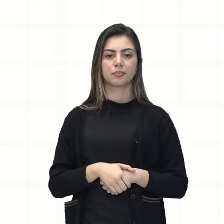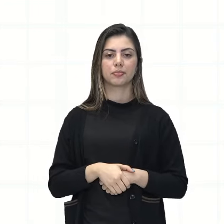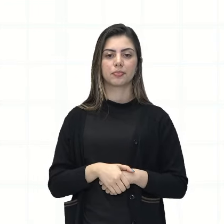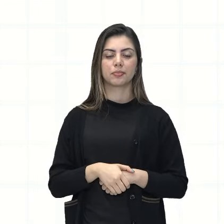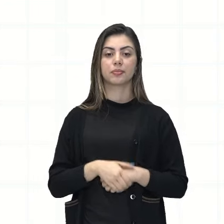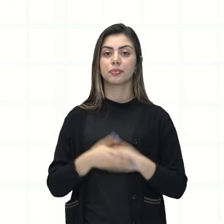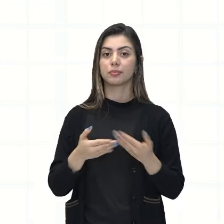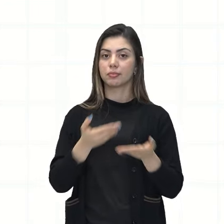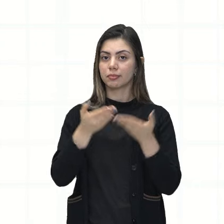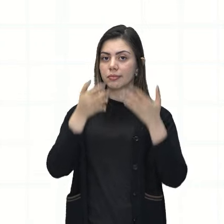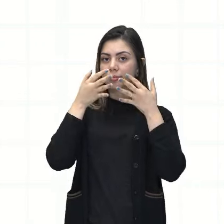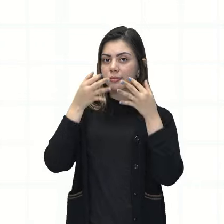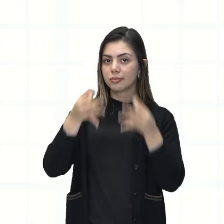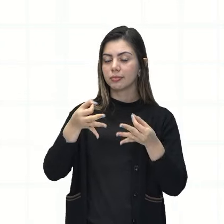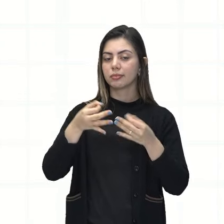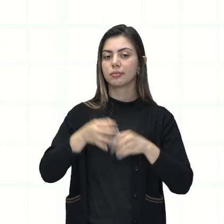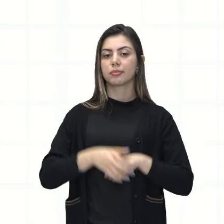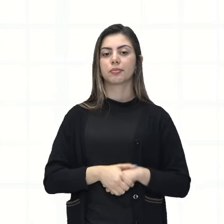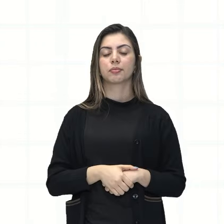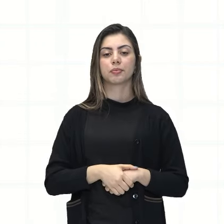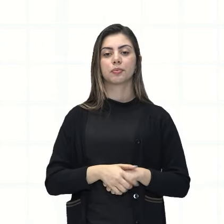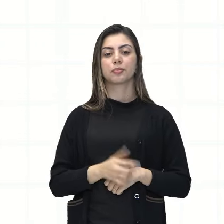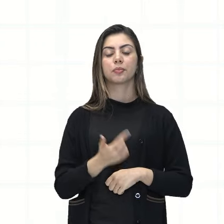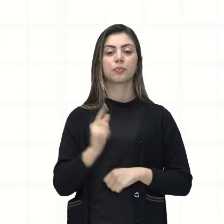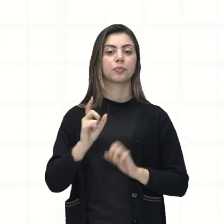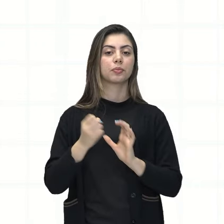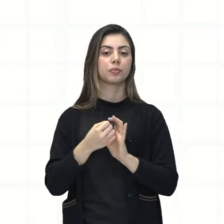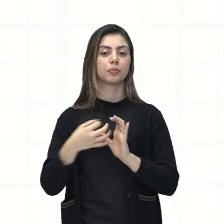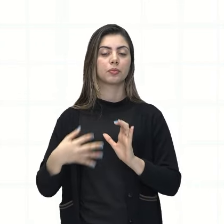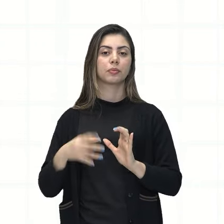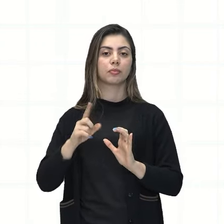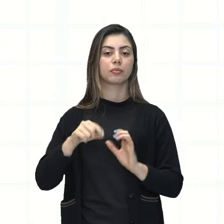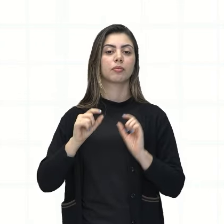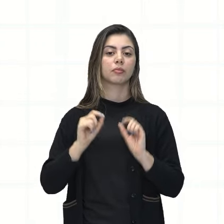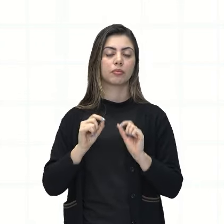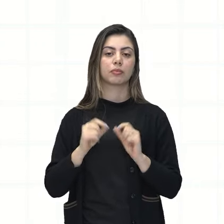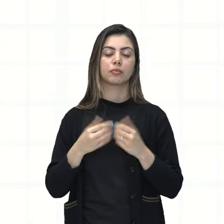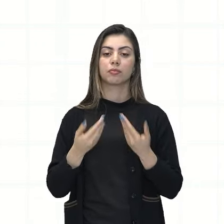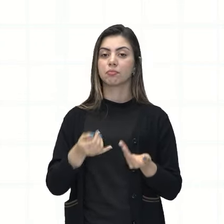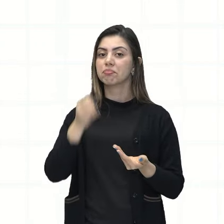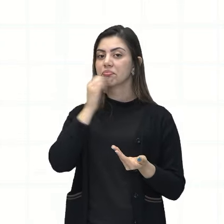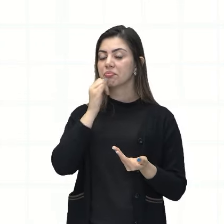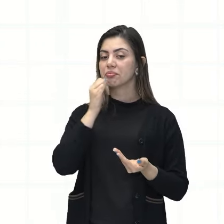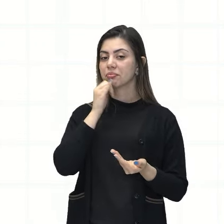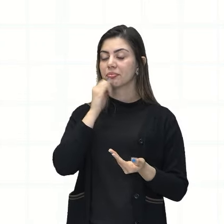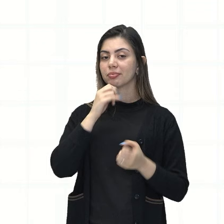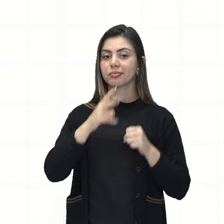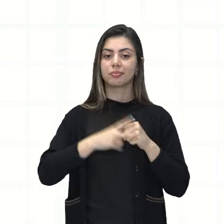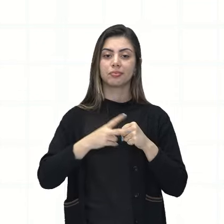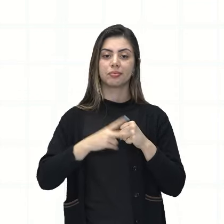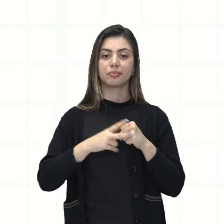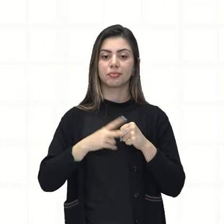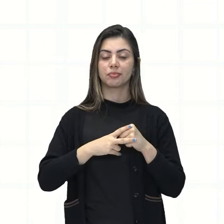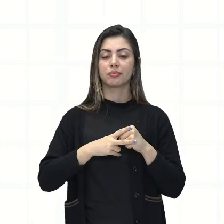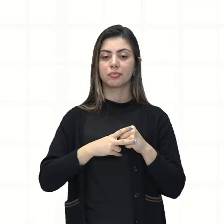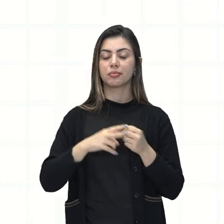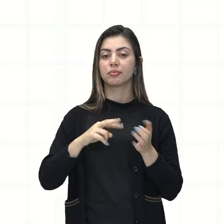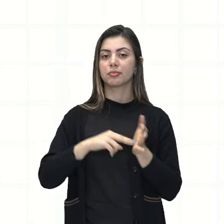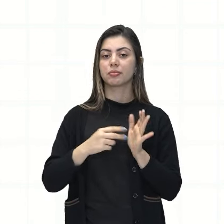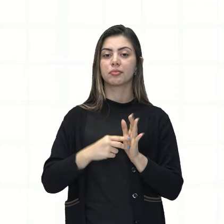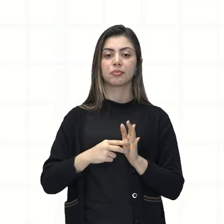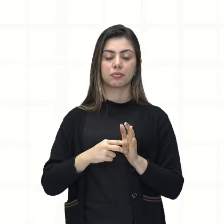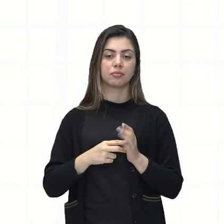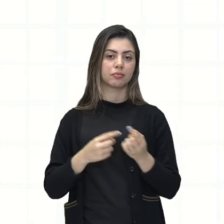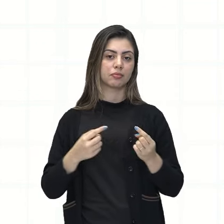Então, fiquem atentos. Próximo elemento, aqui no caso, o exemplo é o verbo dance, que é o verbo